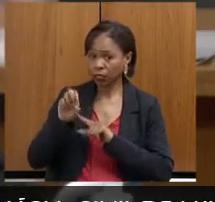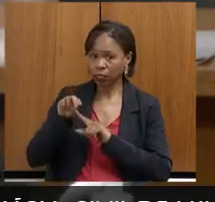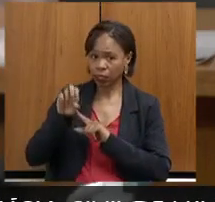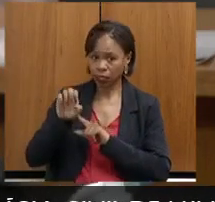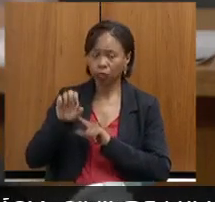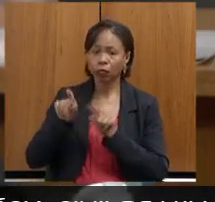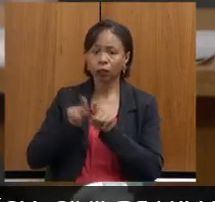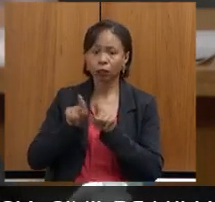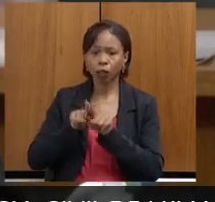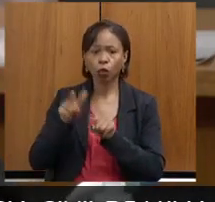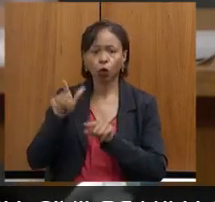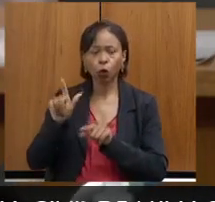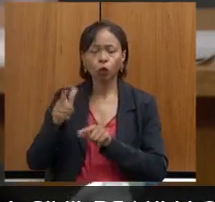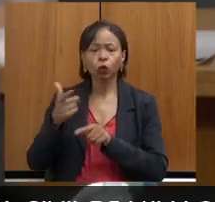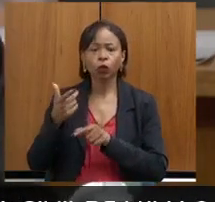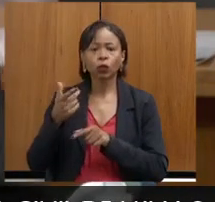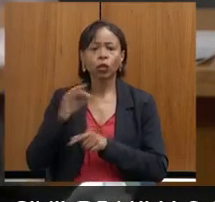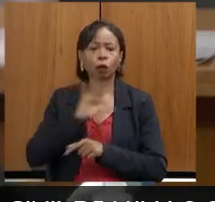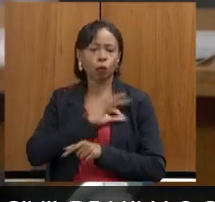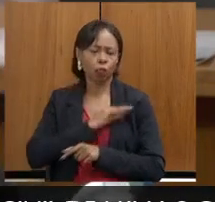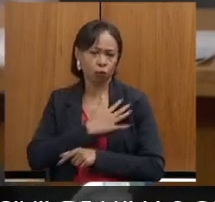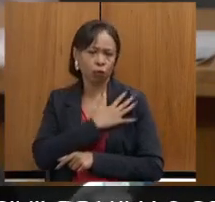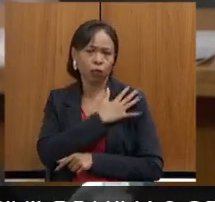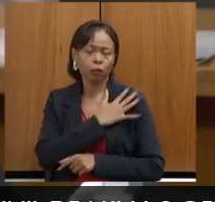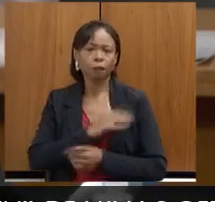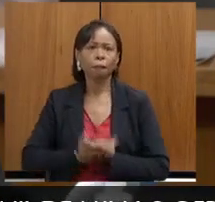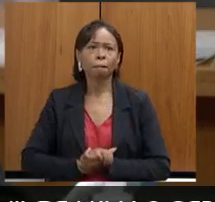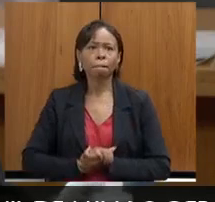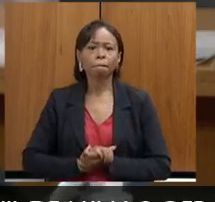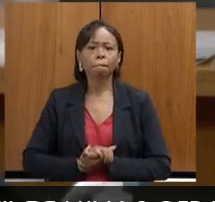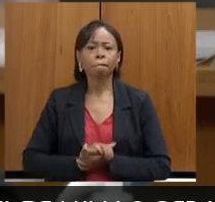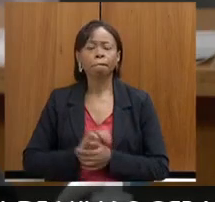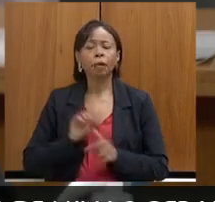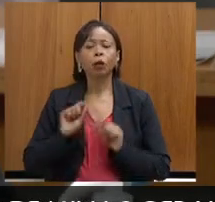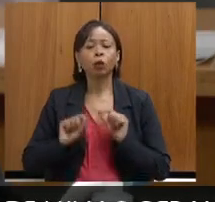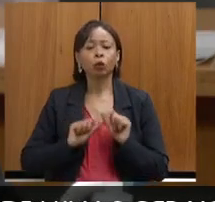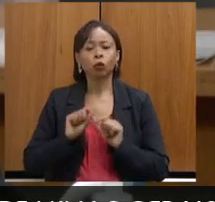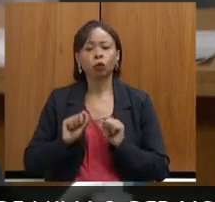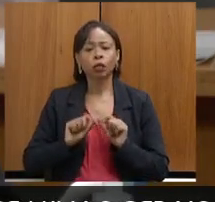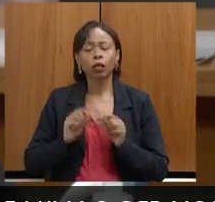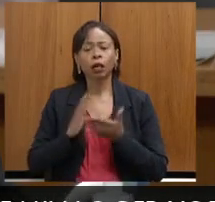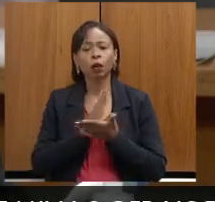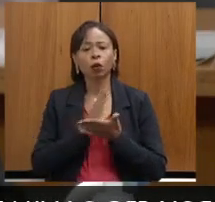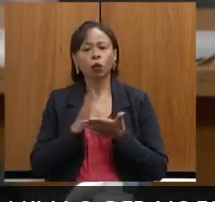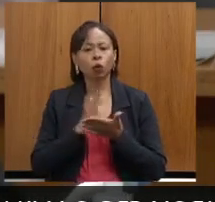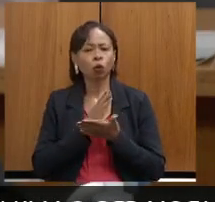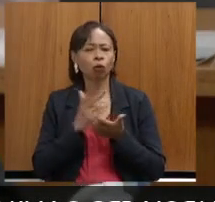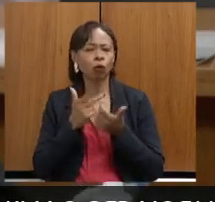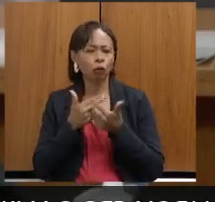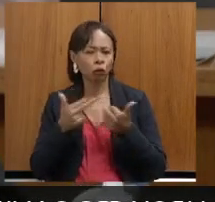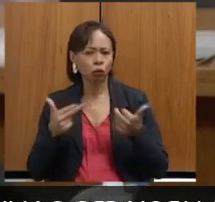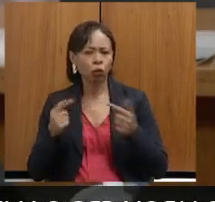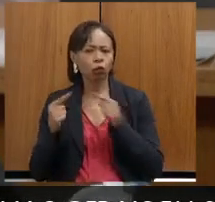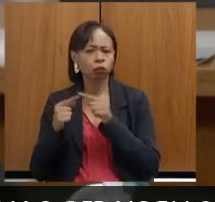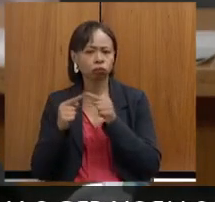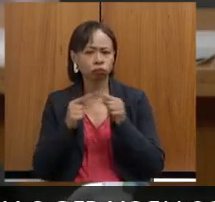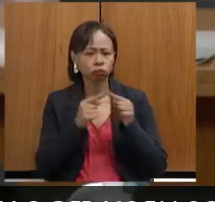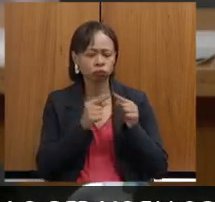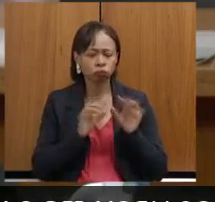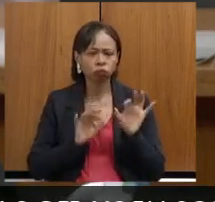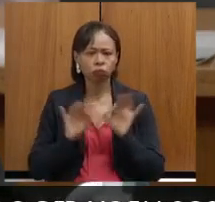em uma em uma atividade que foi o alinhamento de algumas questões para o aperfeiçoamento